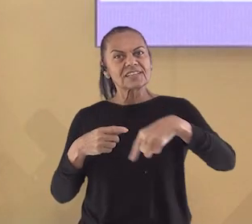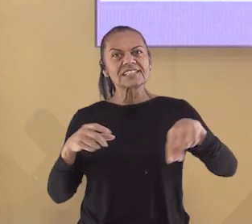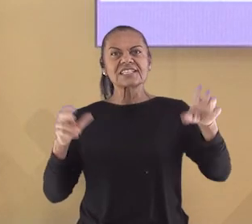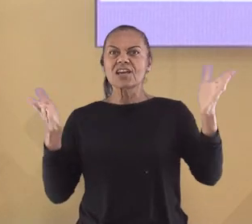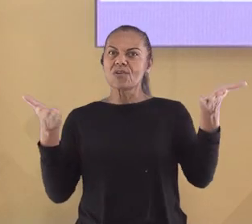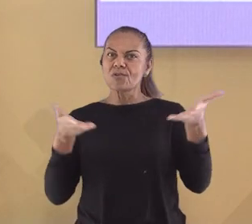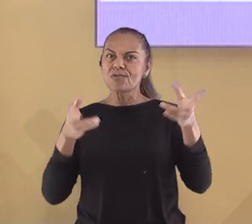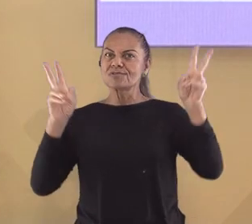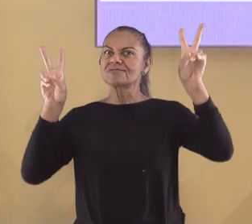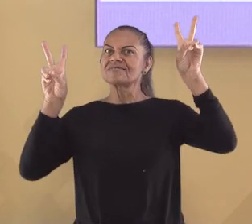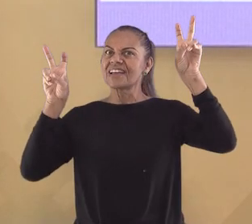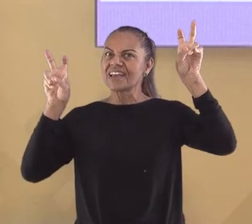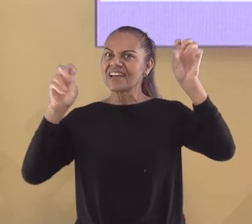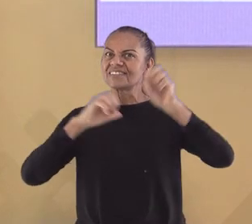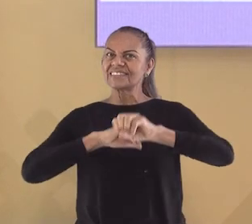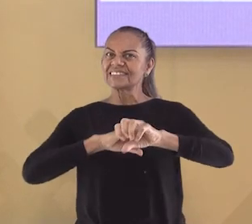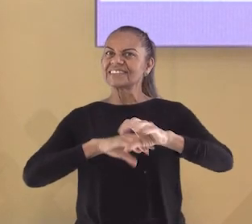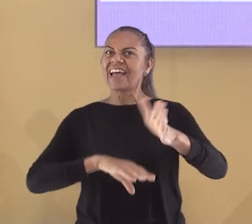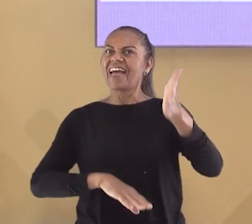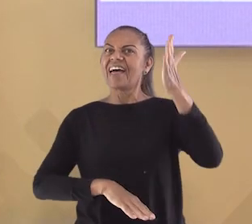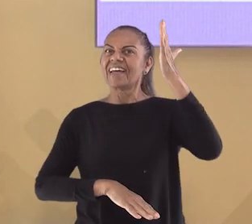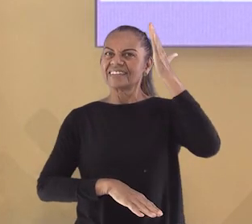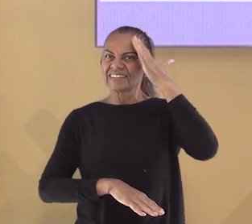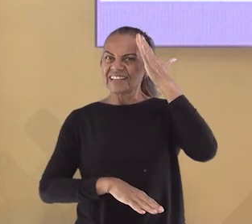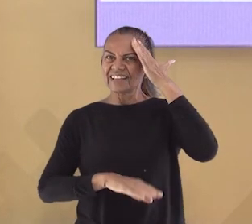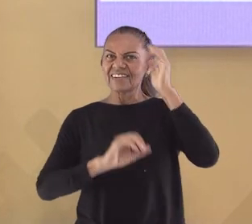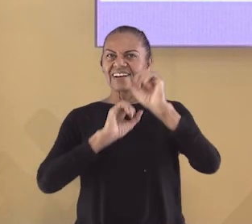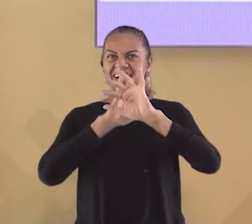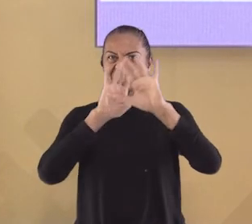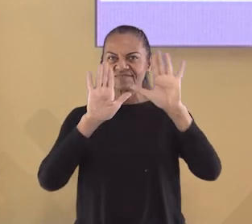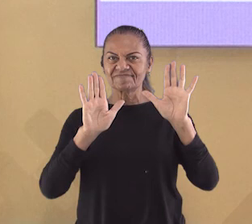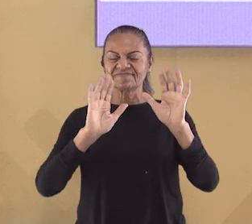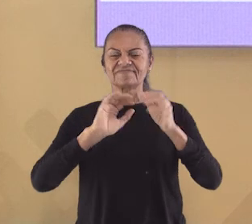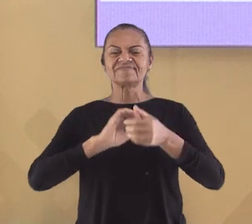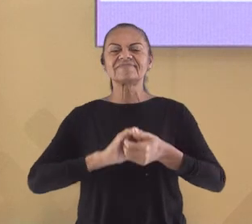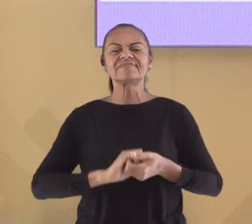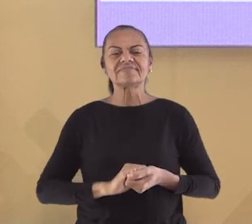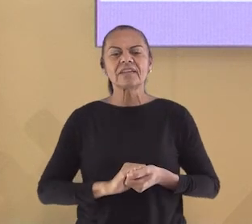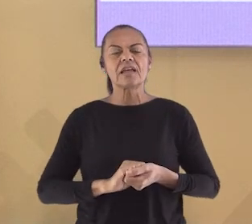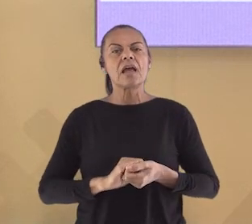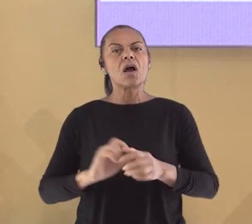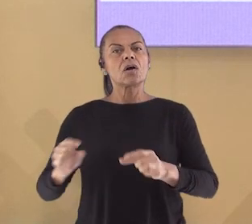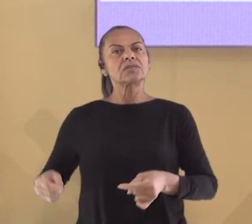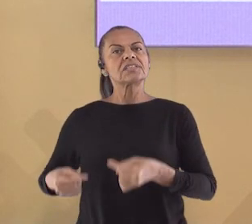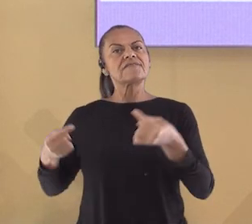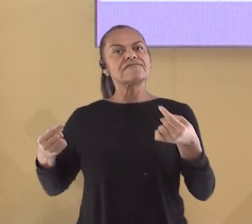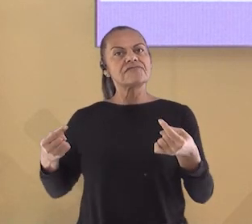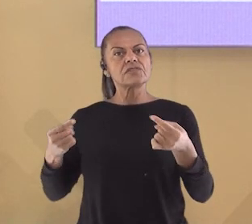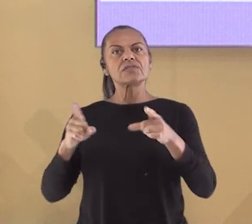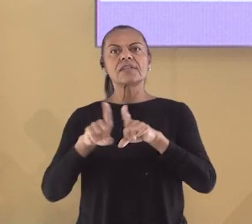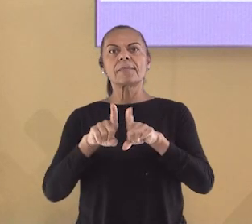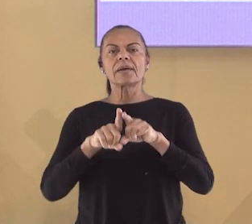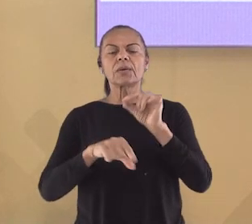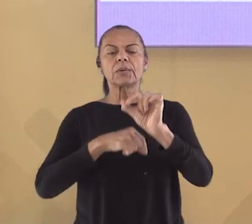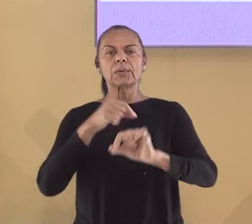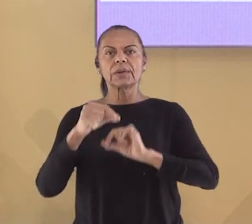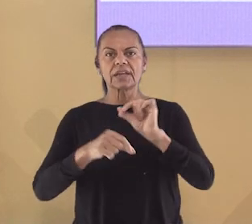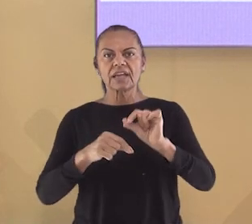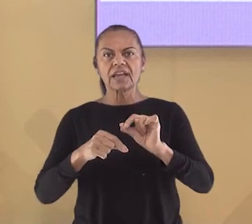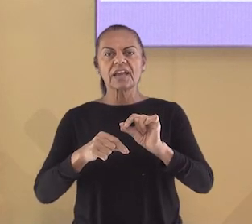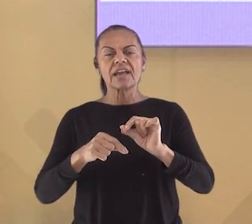foi ensinado. Ainda quero propor um desafio. Leve para o professor de ensino religioso o texto que